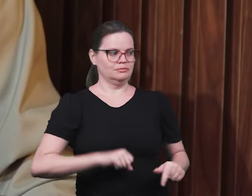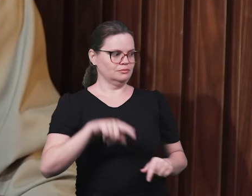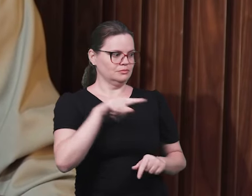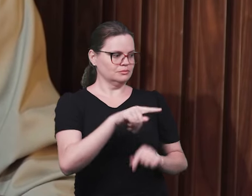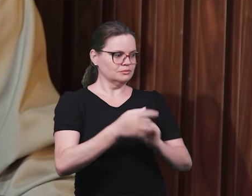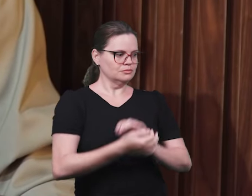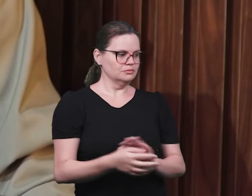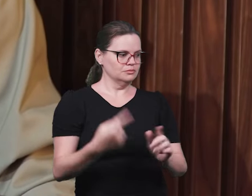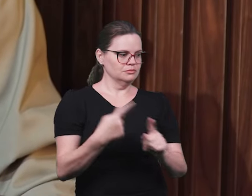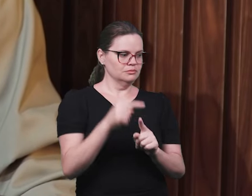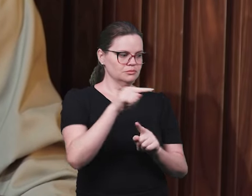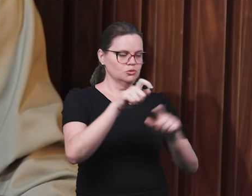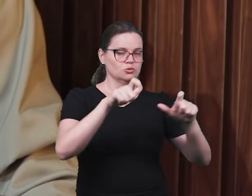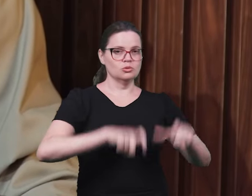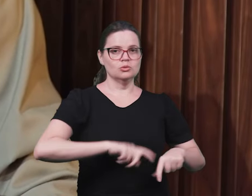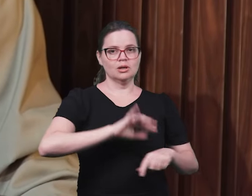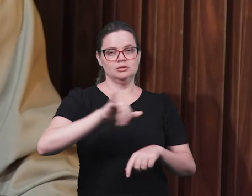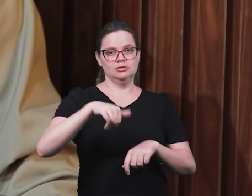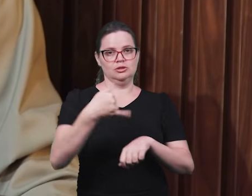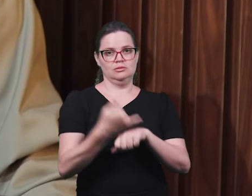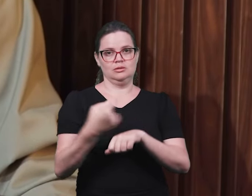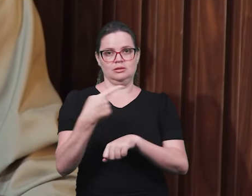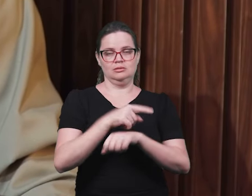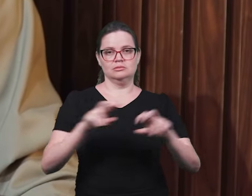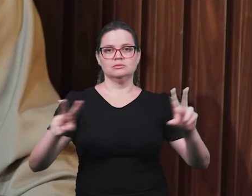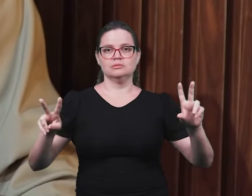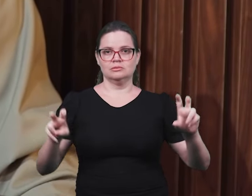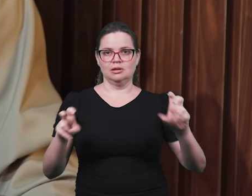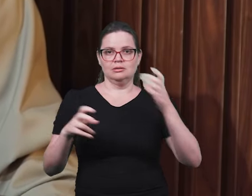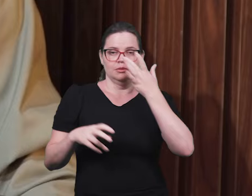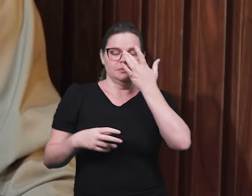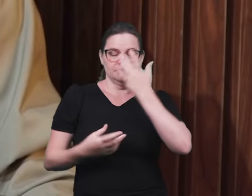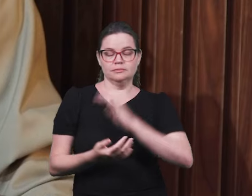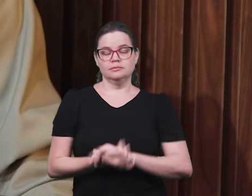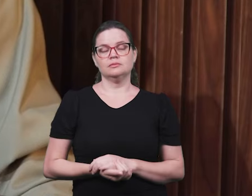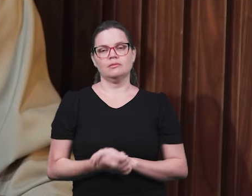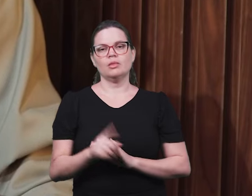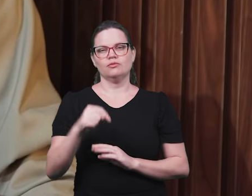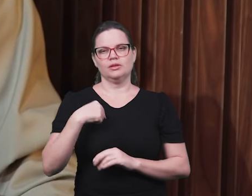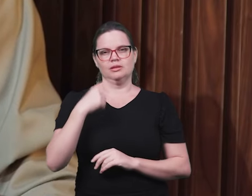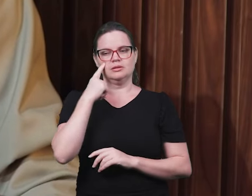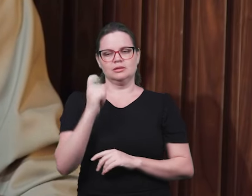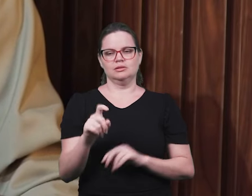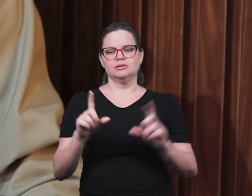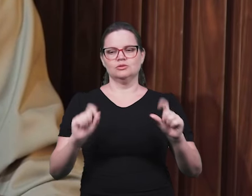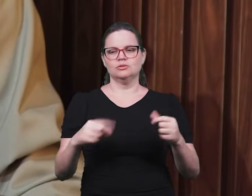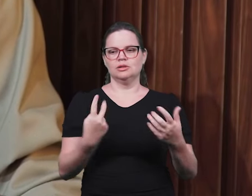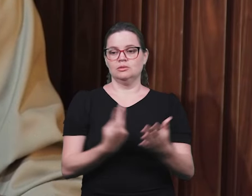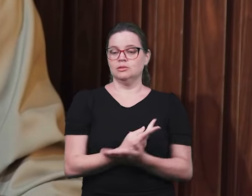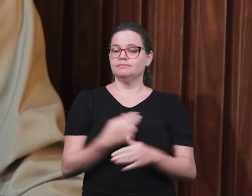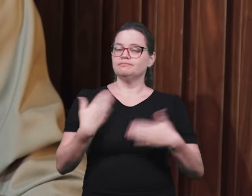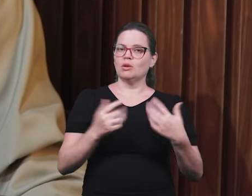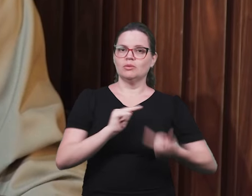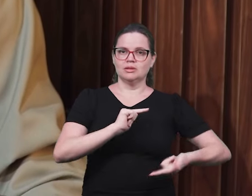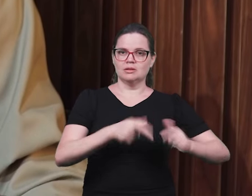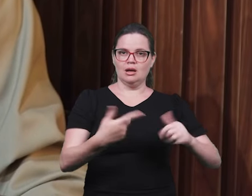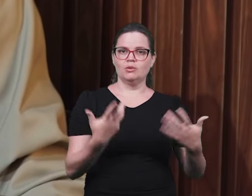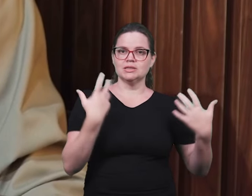sumo sacerdote que estava lá em Jerusalém, nesse tempo. Então, foi algo muito interessante. E Israel, então,